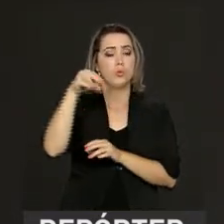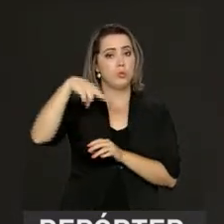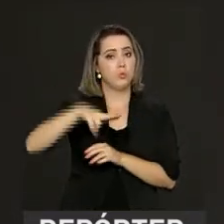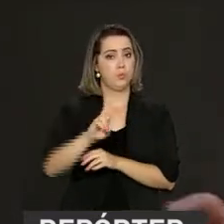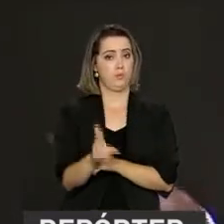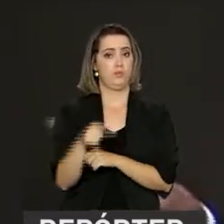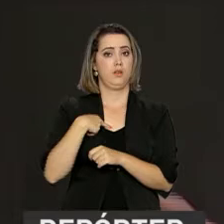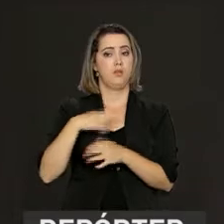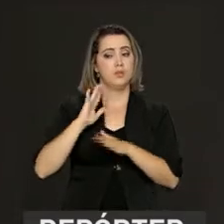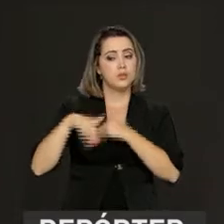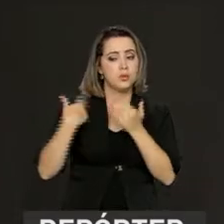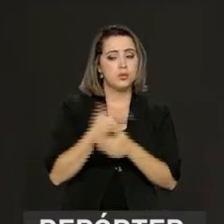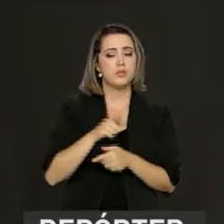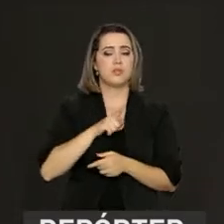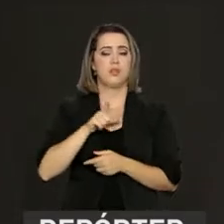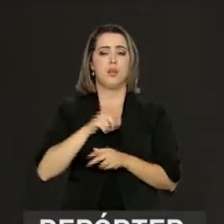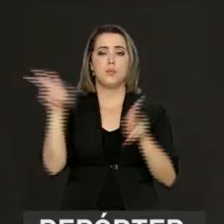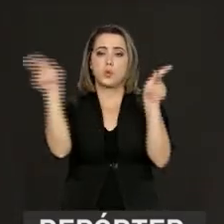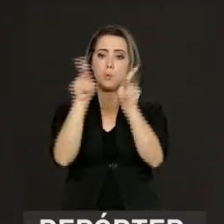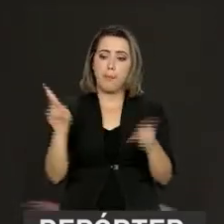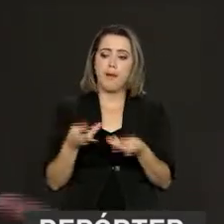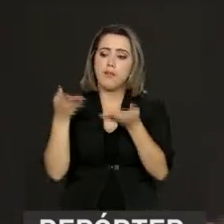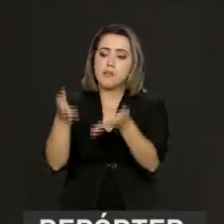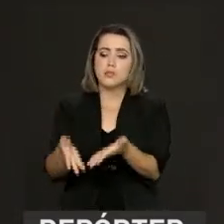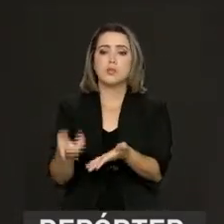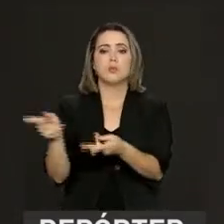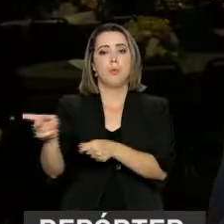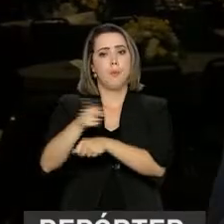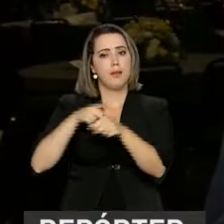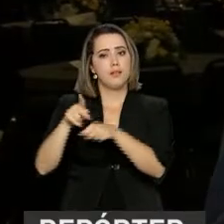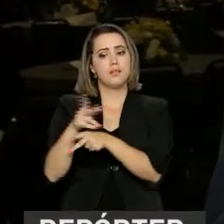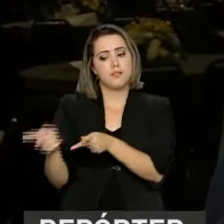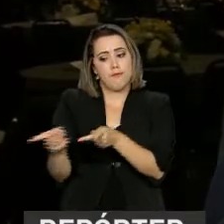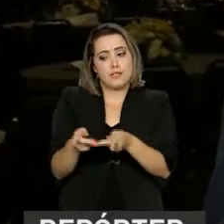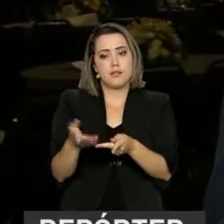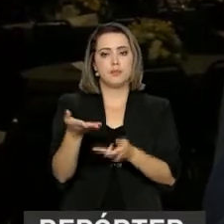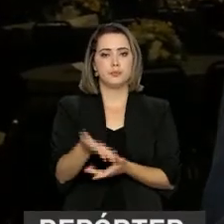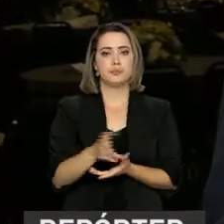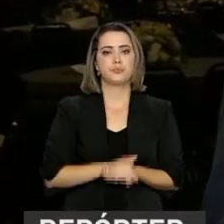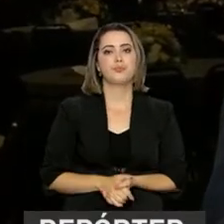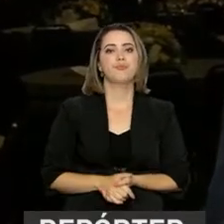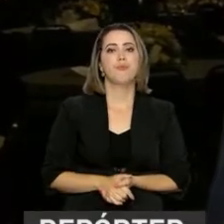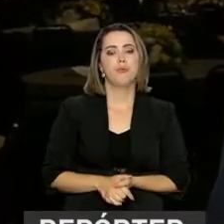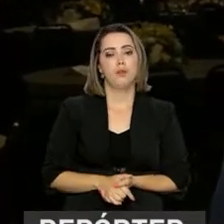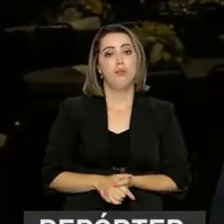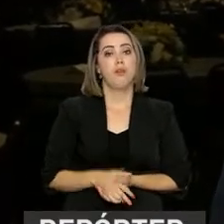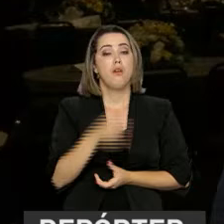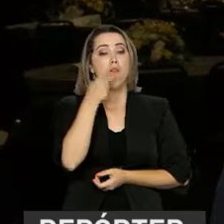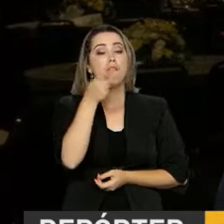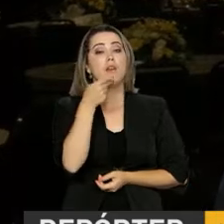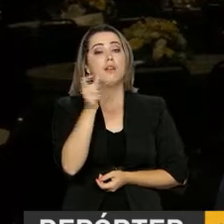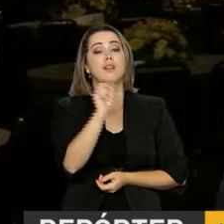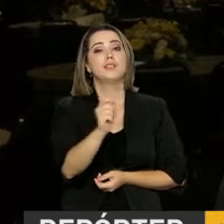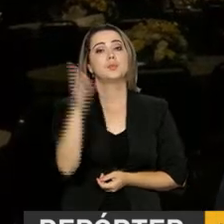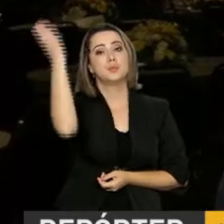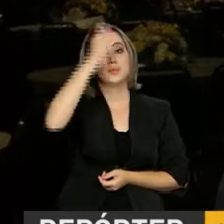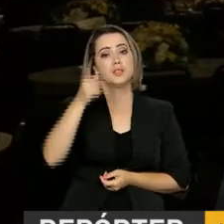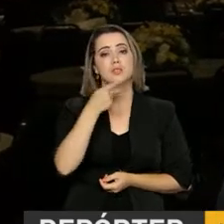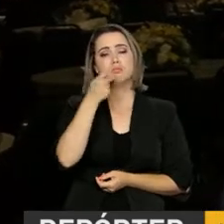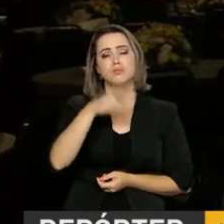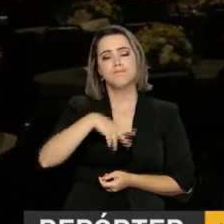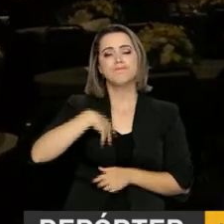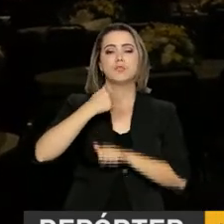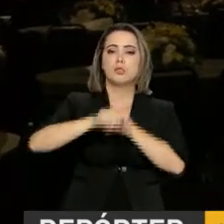para logo tenhamos paz naquele nosso país vizinho ao falar sobre o brasil o presidente michel temer lembrou que o país passa por